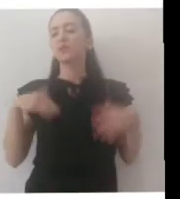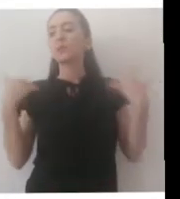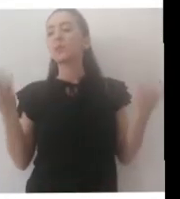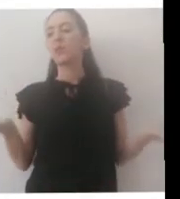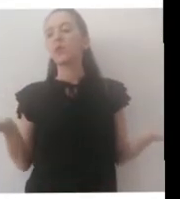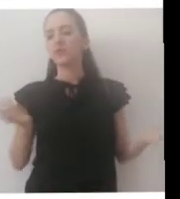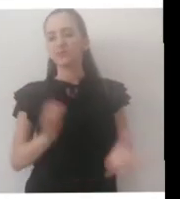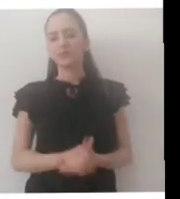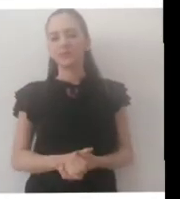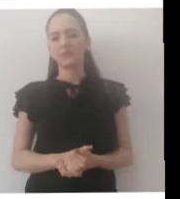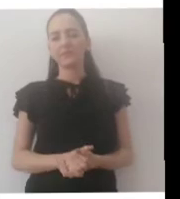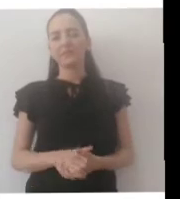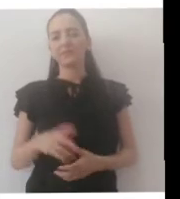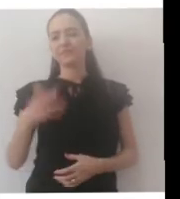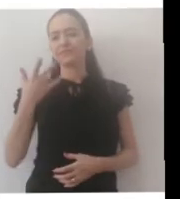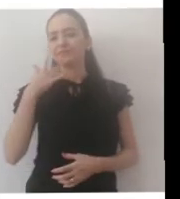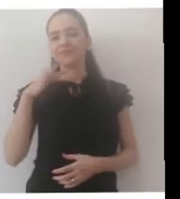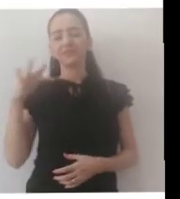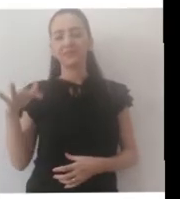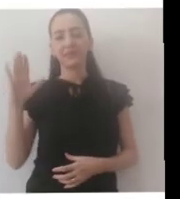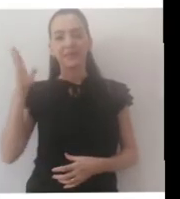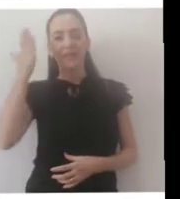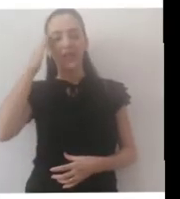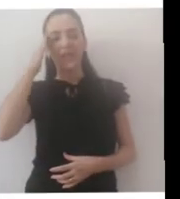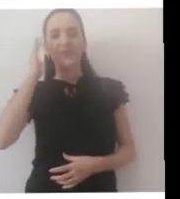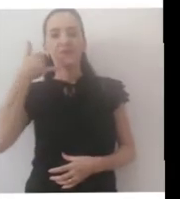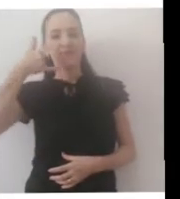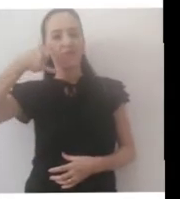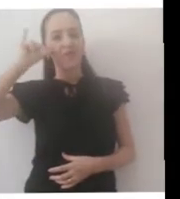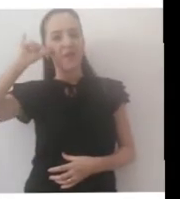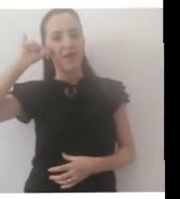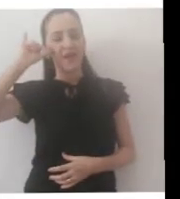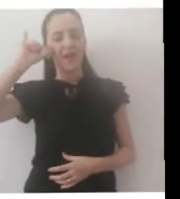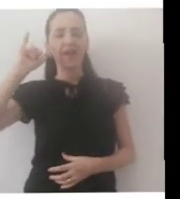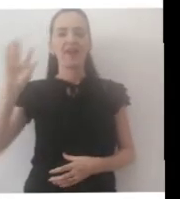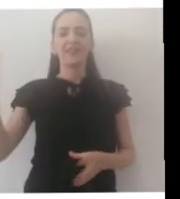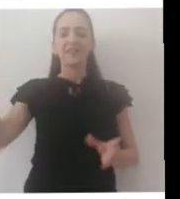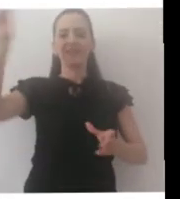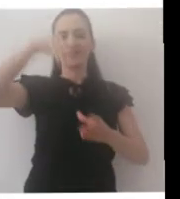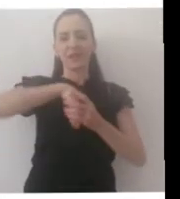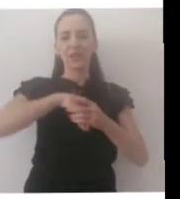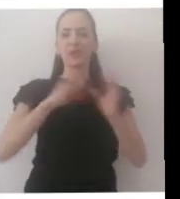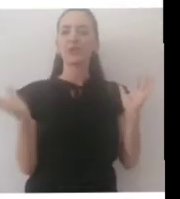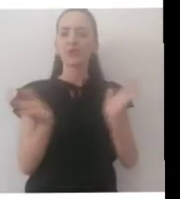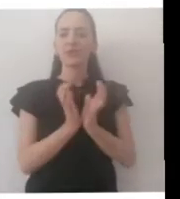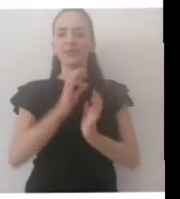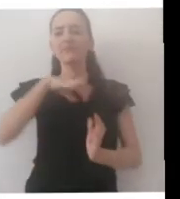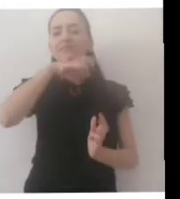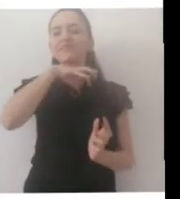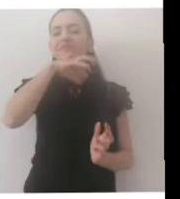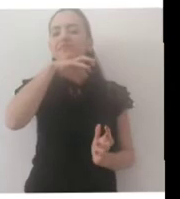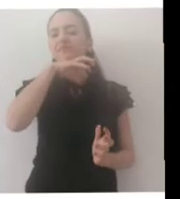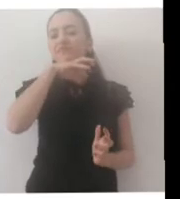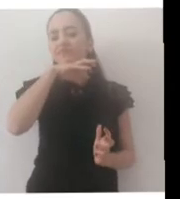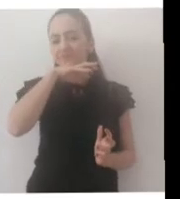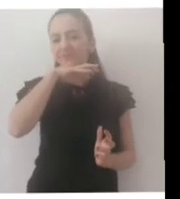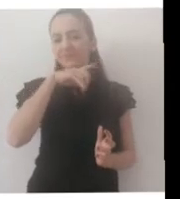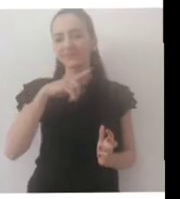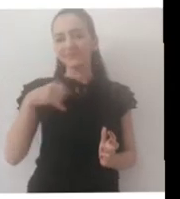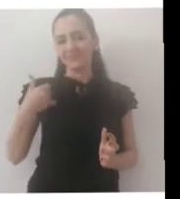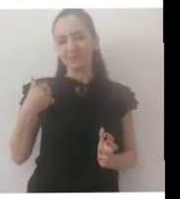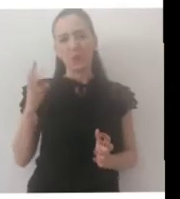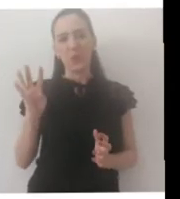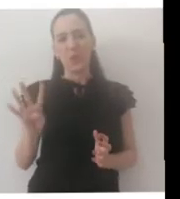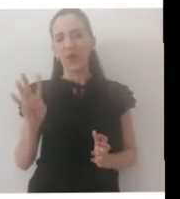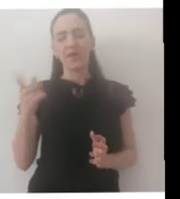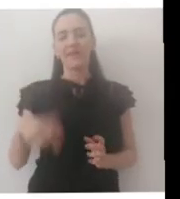possa ser que consiga até estar desenvolvendo essa questão dessa dimensão reflexiva e